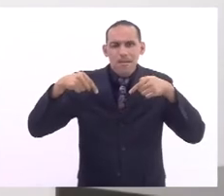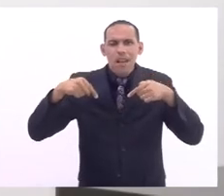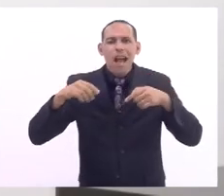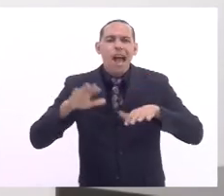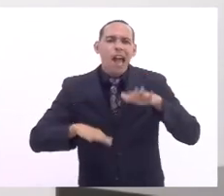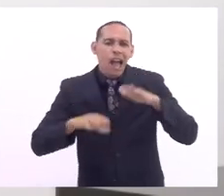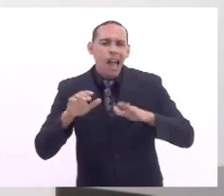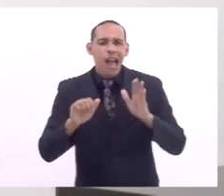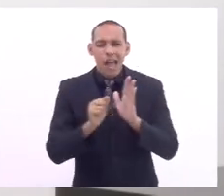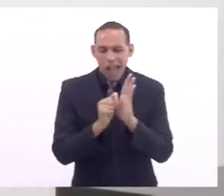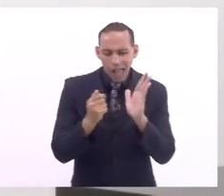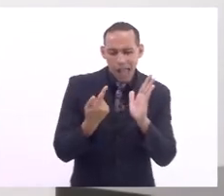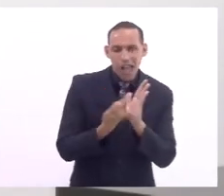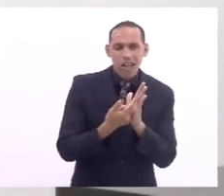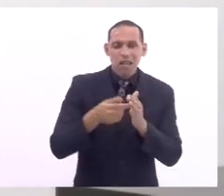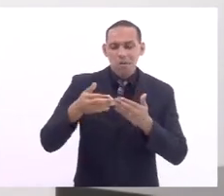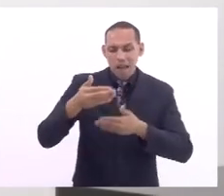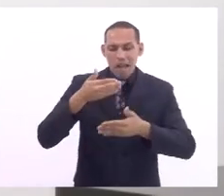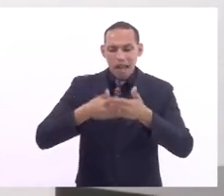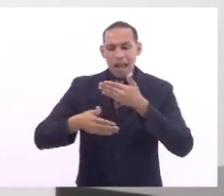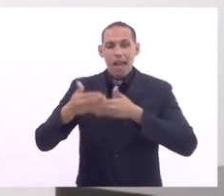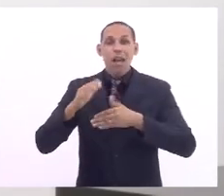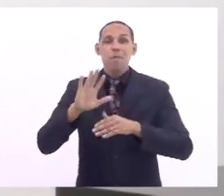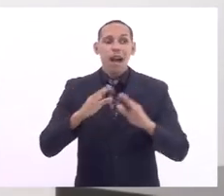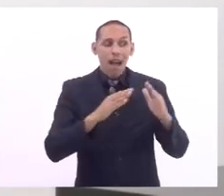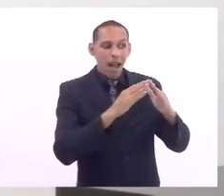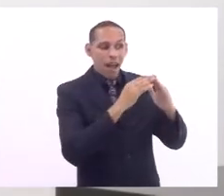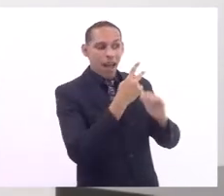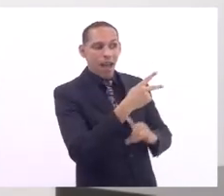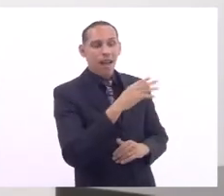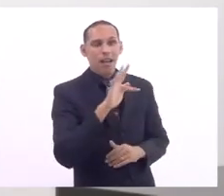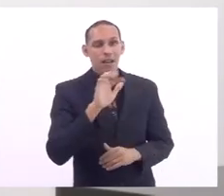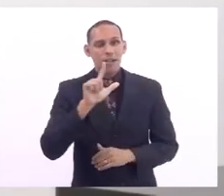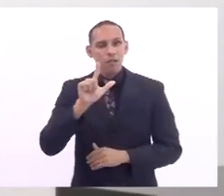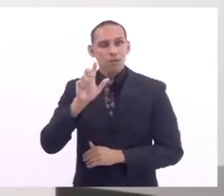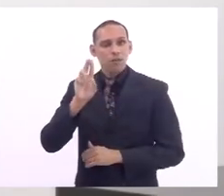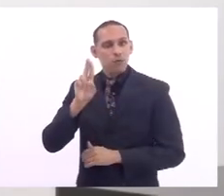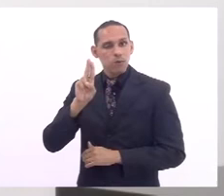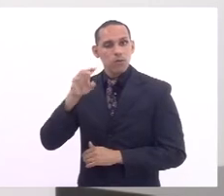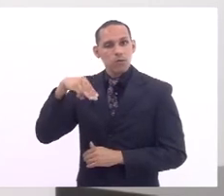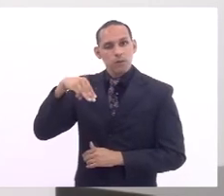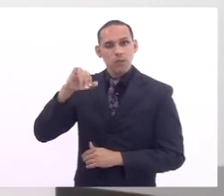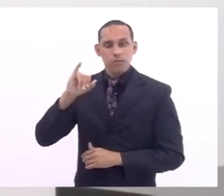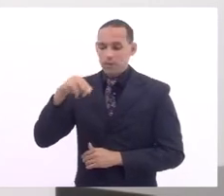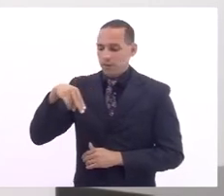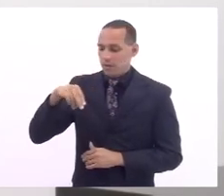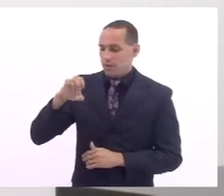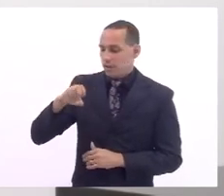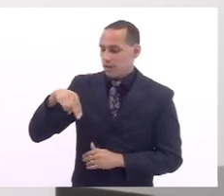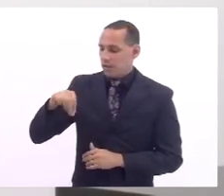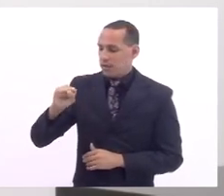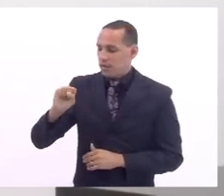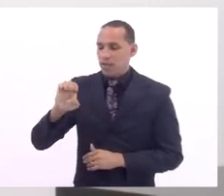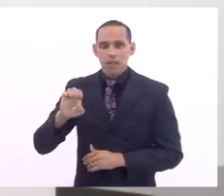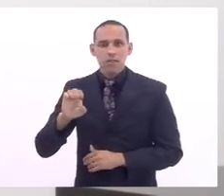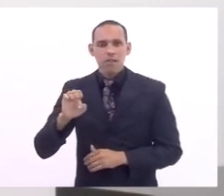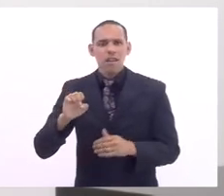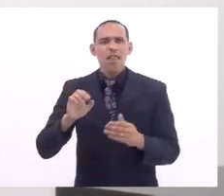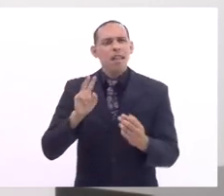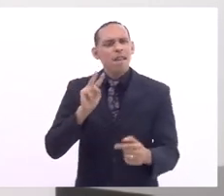regressivas a casa Fluminense tem cumprido um papel fundamental na defesa de direitos e no enfrentamento de